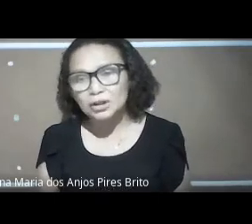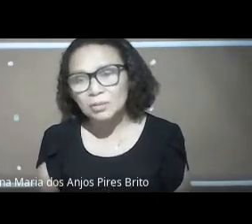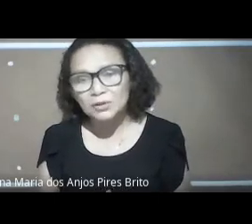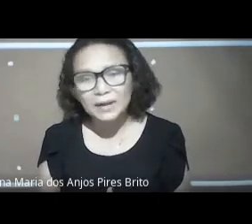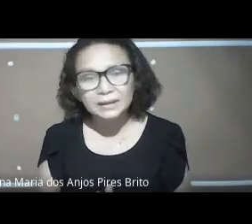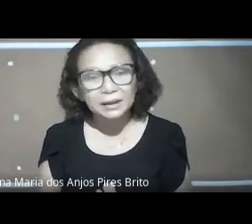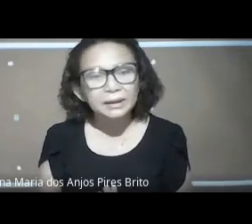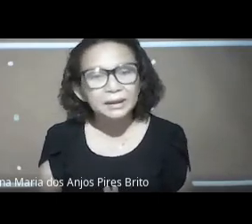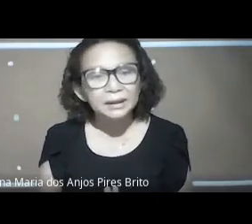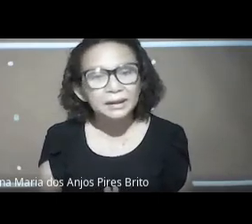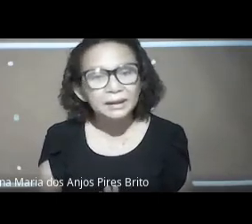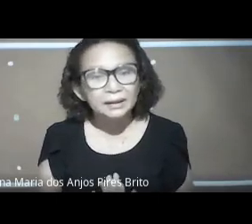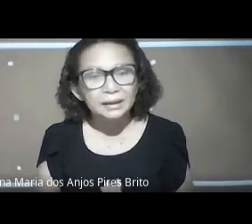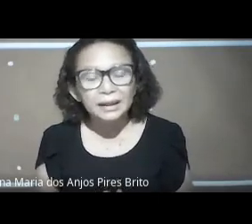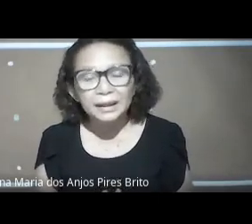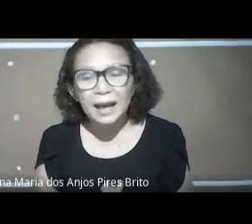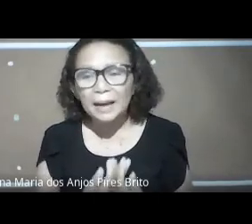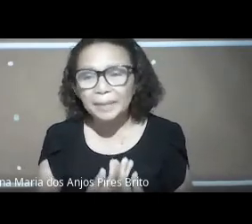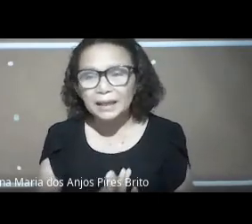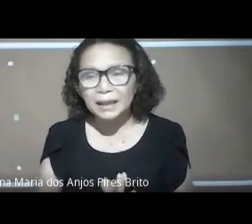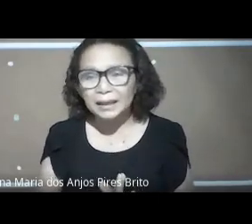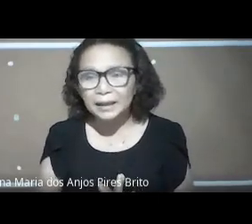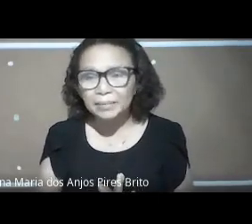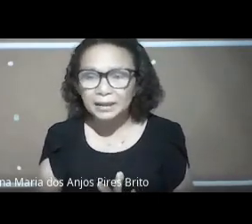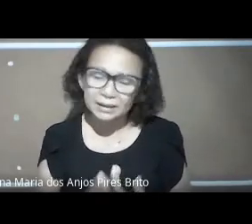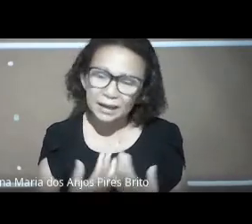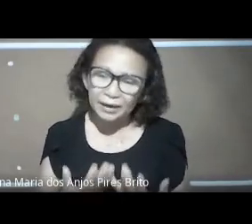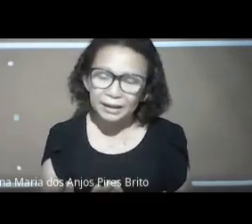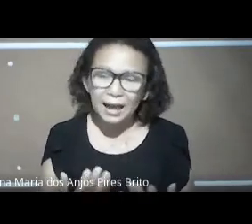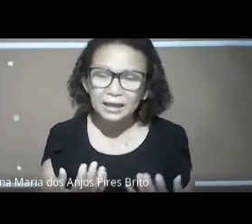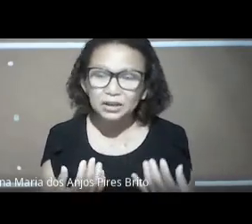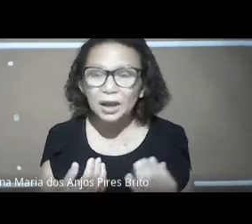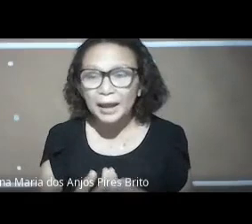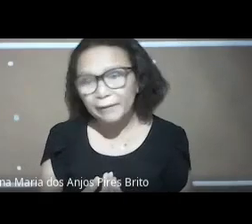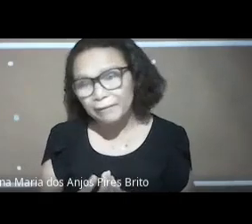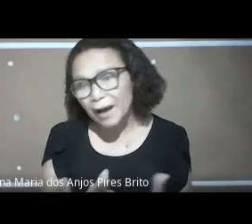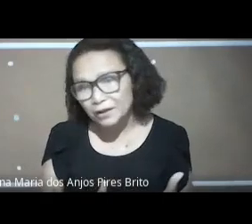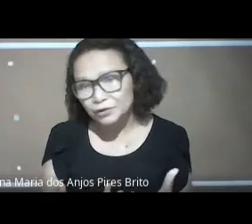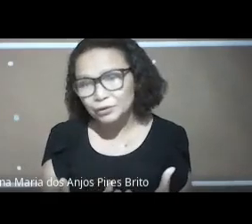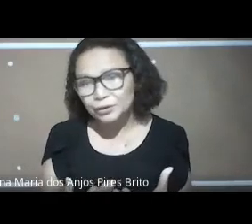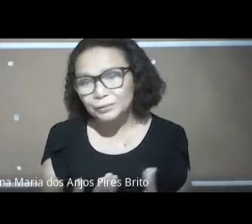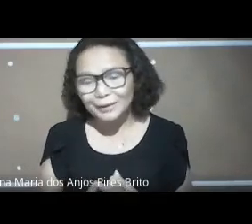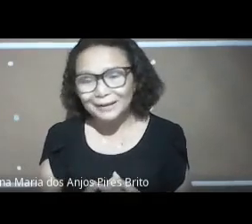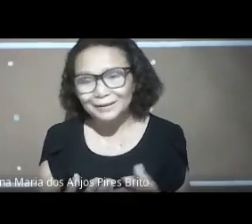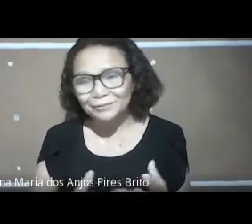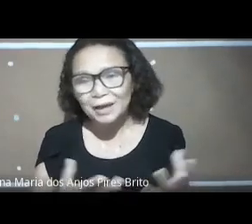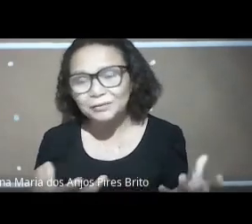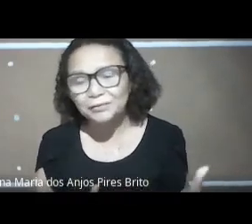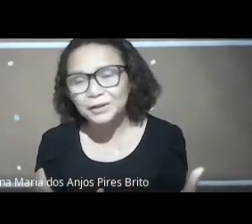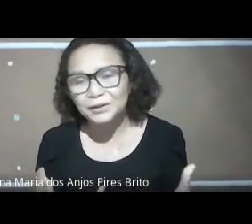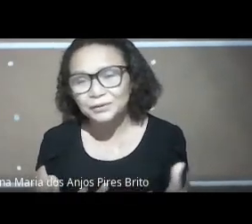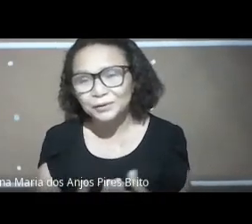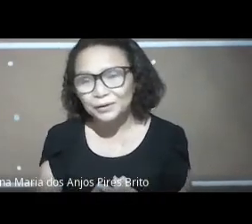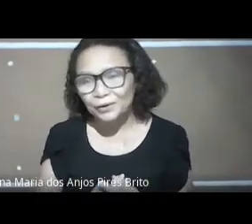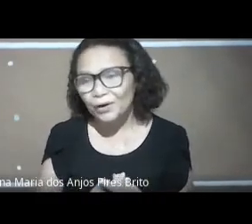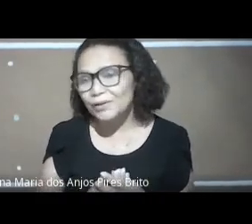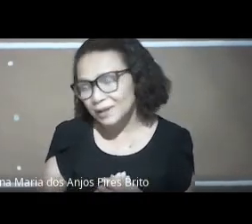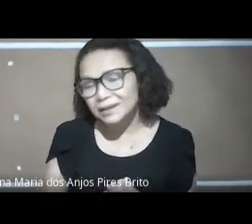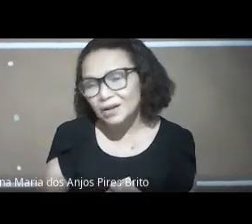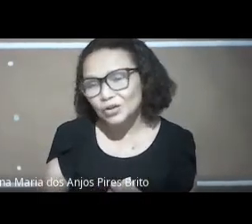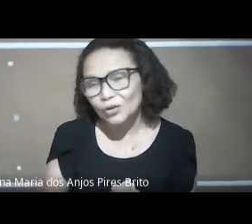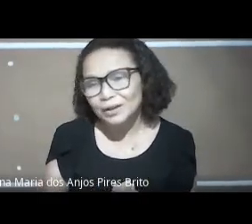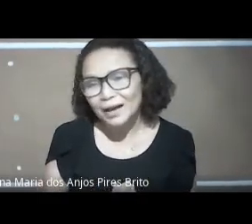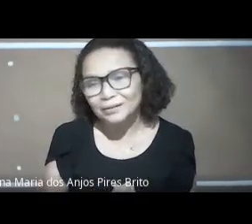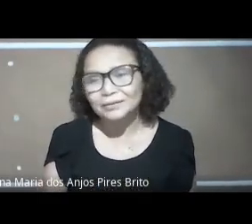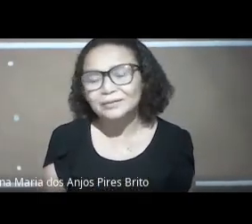como nós estamos fazendo aqui. E aprender Libras, na verdade, é fácil, né? Não é difícil. Ou